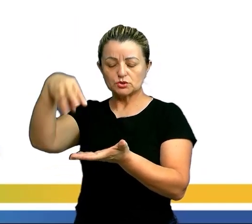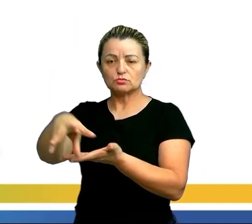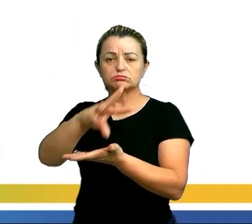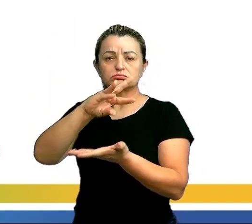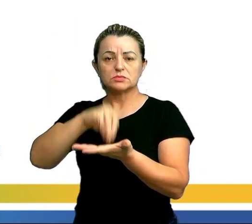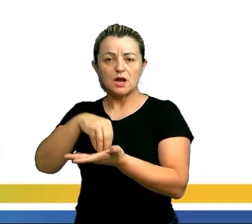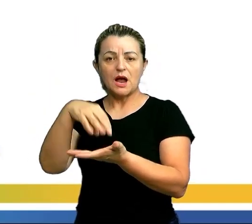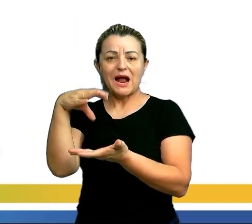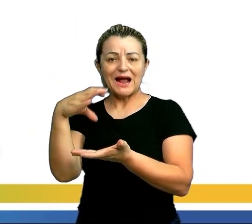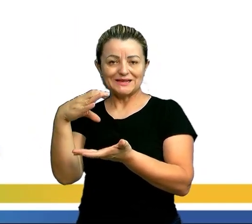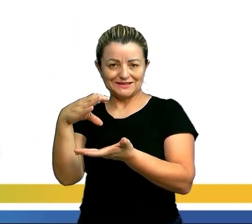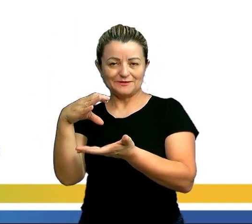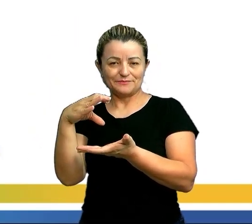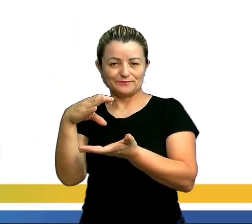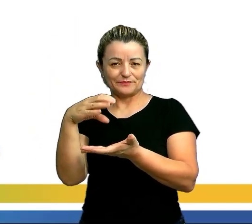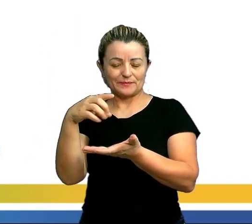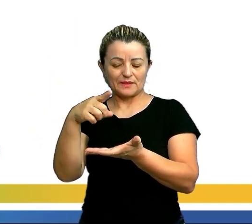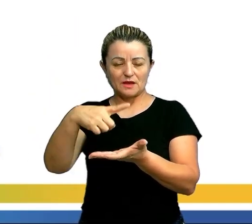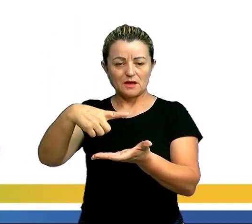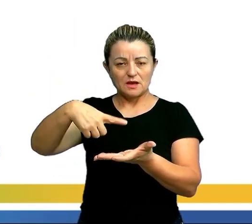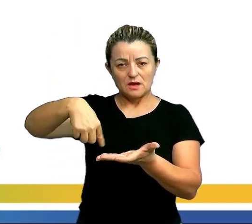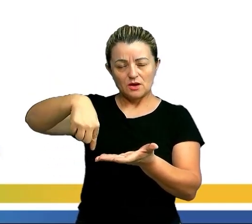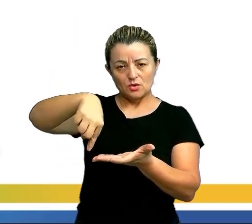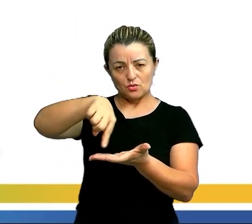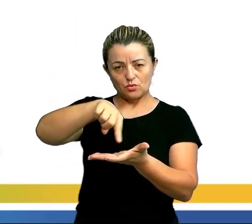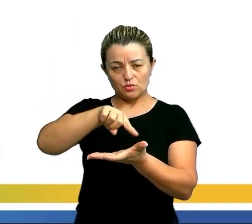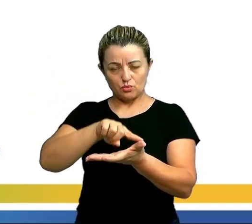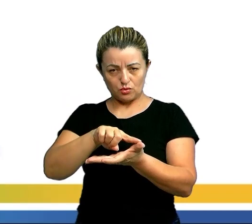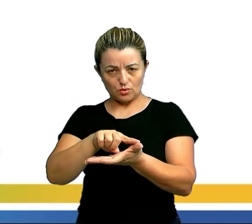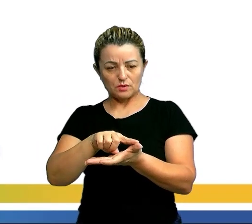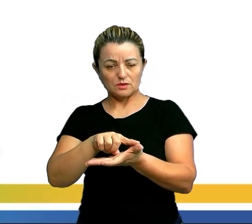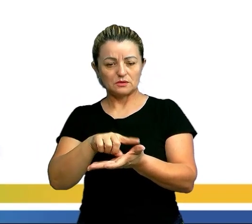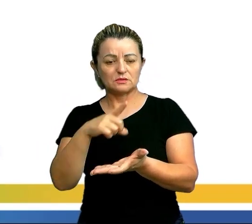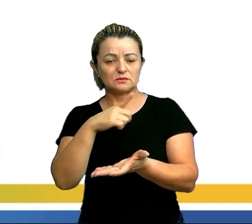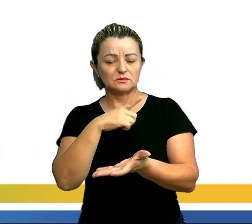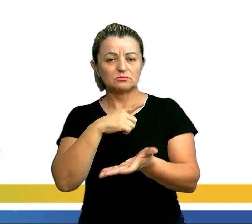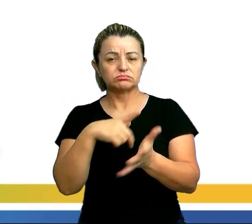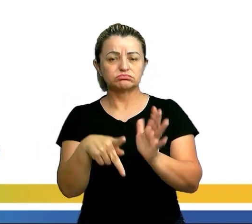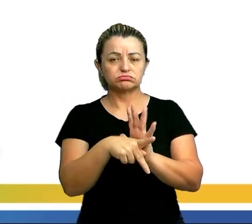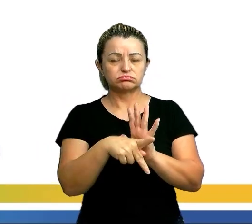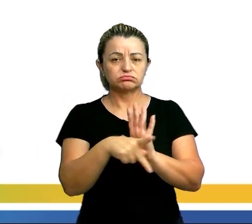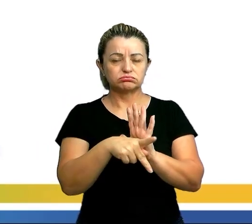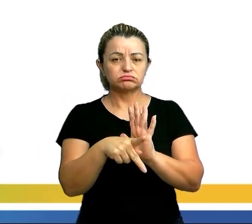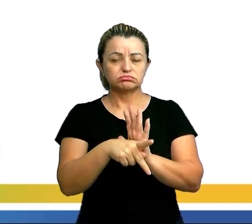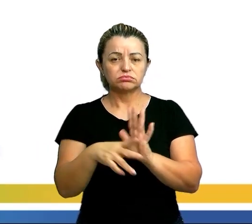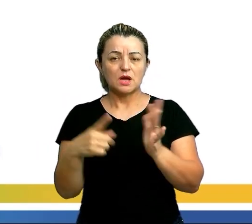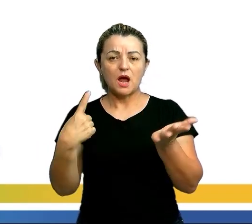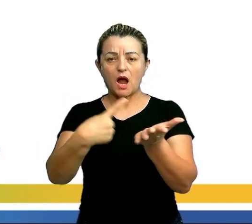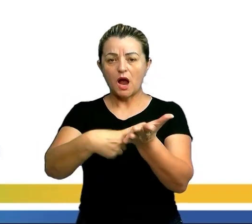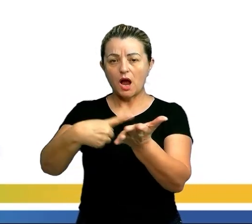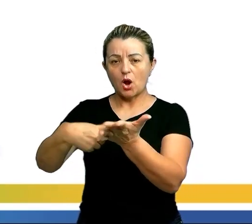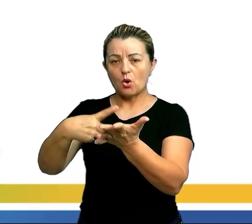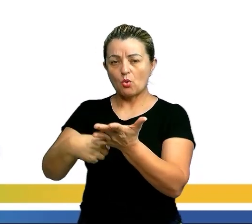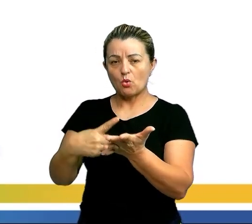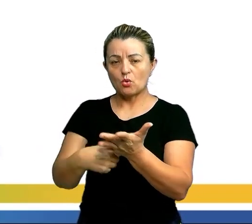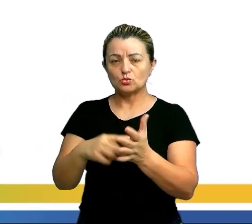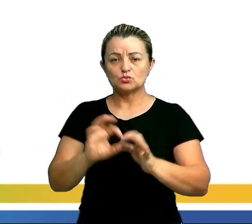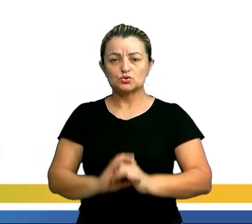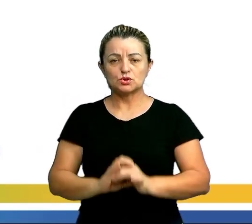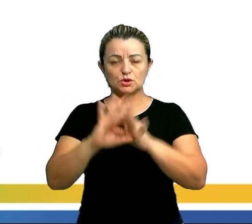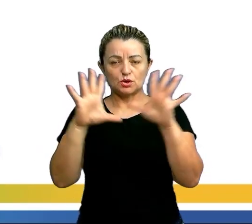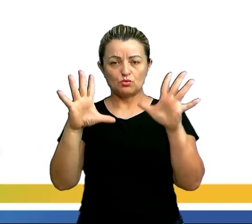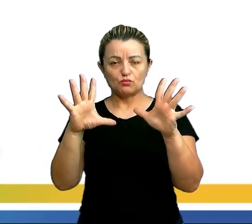Canadá. No caso, o NAFTA, que é o North American Free Trade Agreement, no caso, Acordo de Livre Comércio da América do